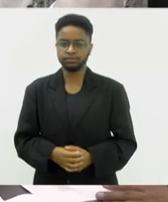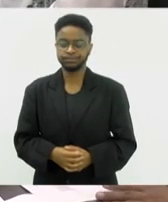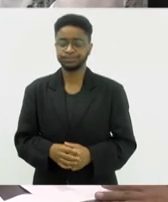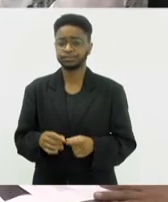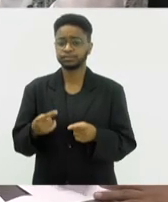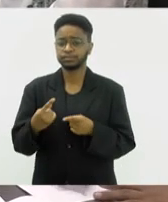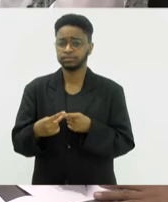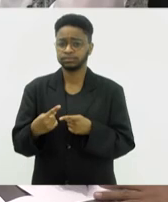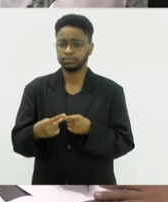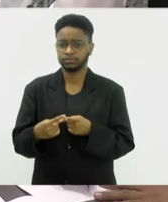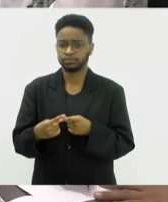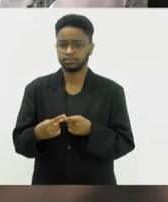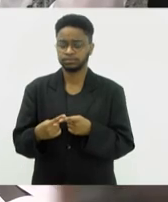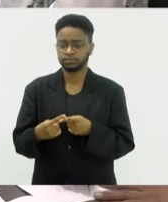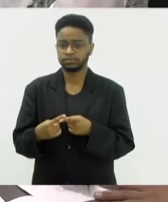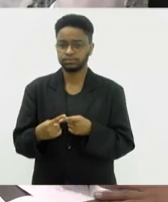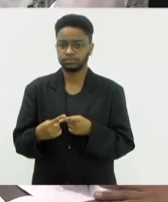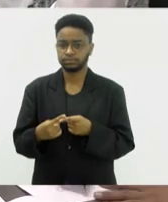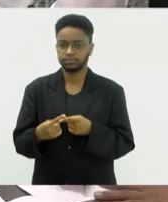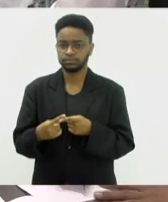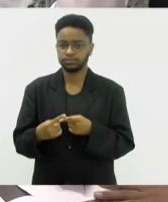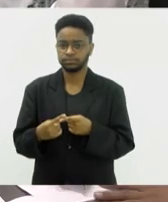Porque...